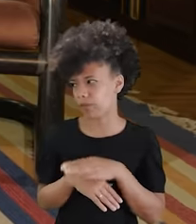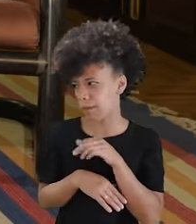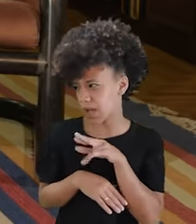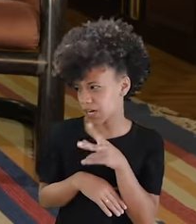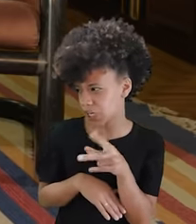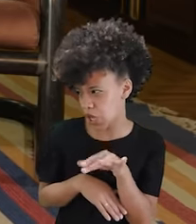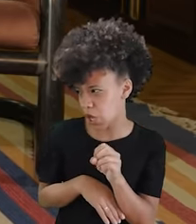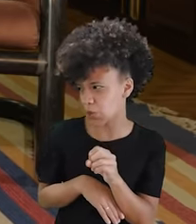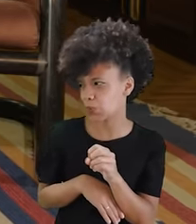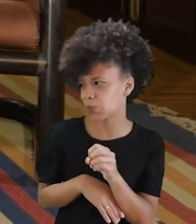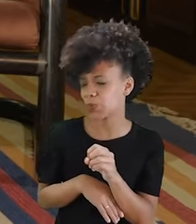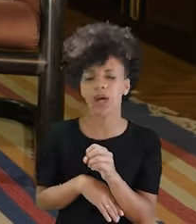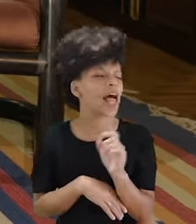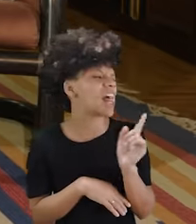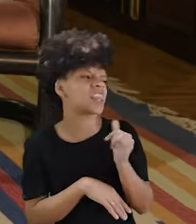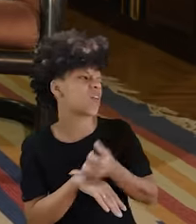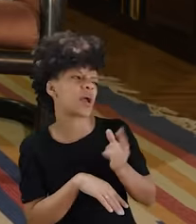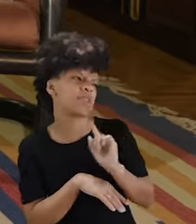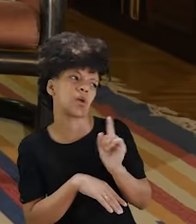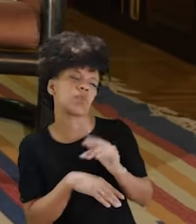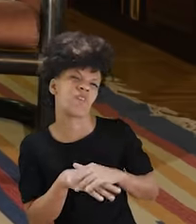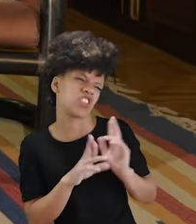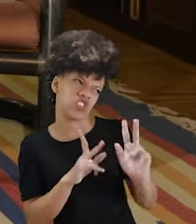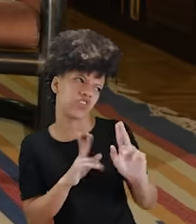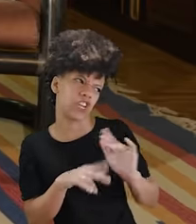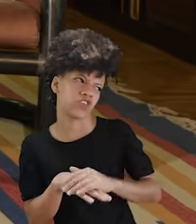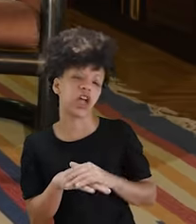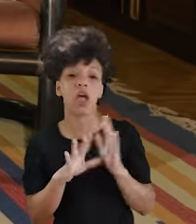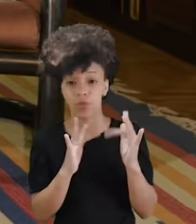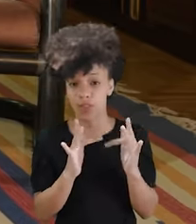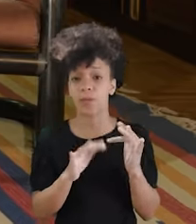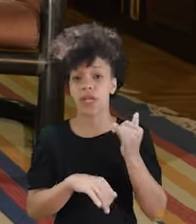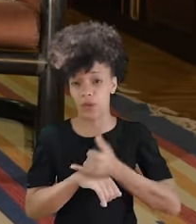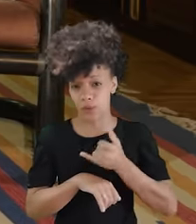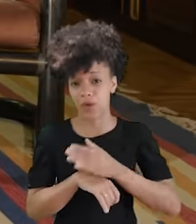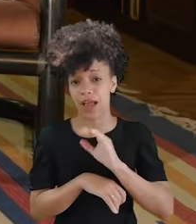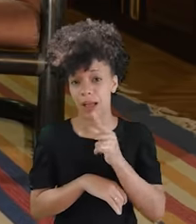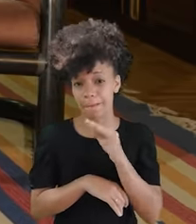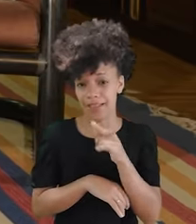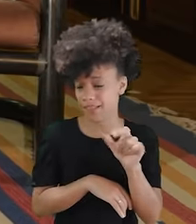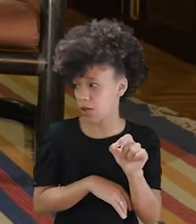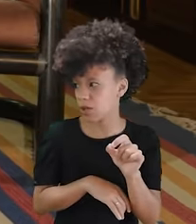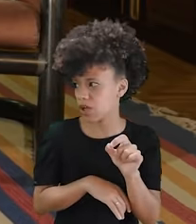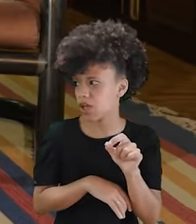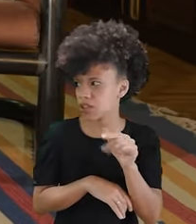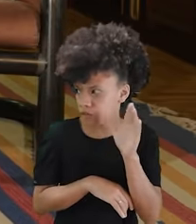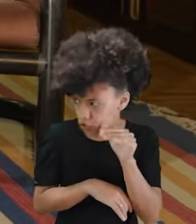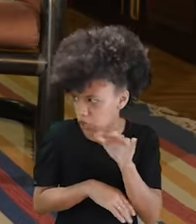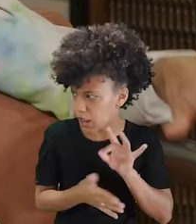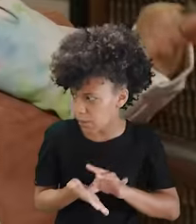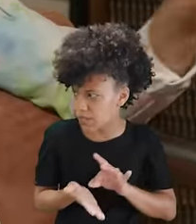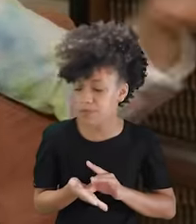maneirão é o capitão não o capitão foi uma situação diferente está Eu namorei um capital acreditava muito